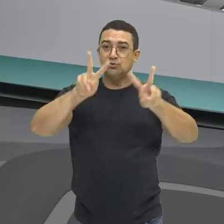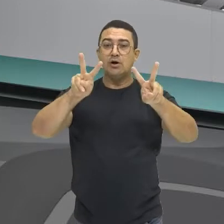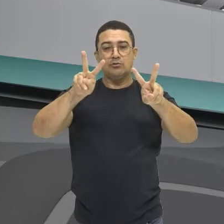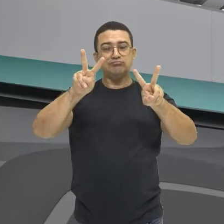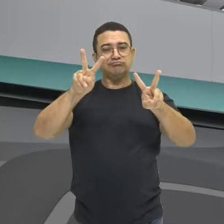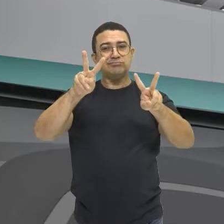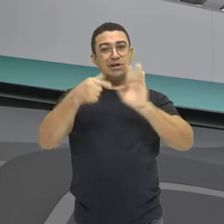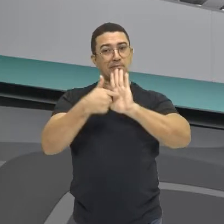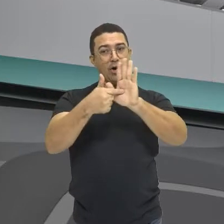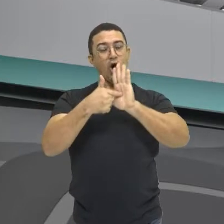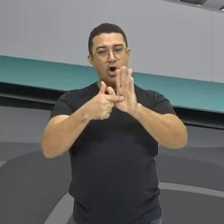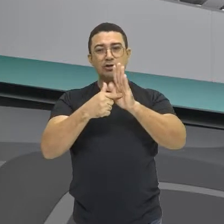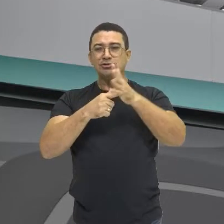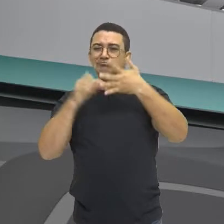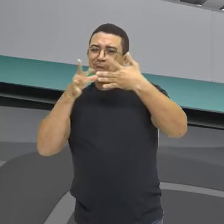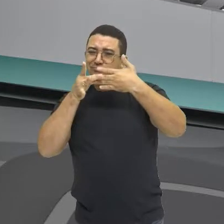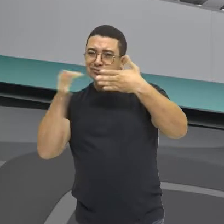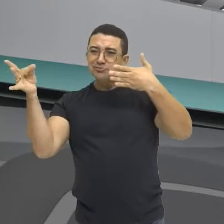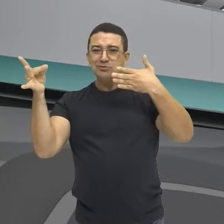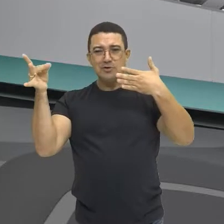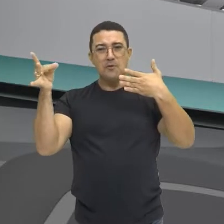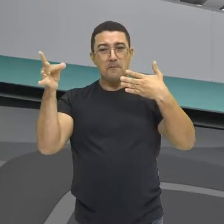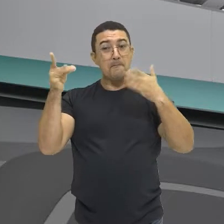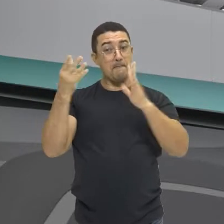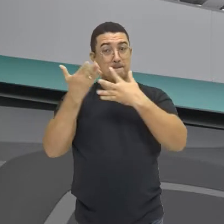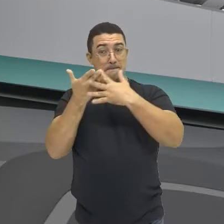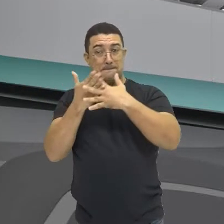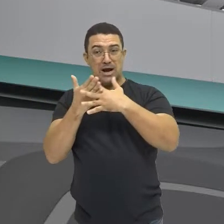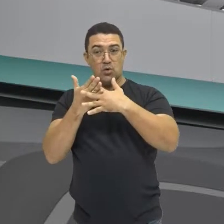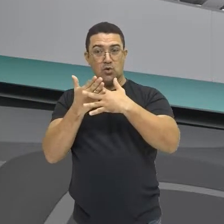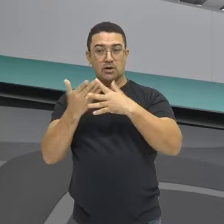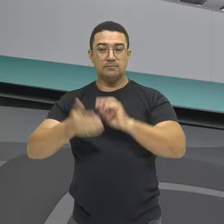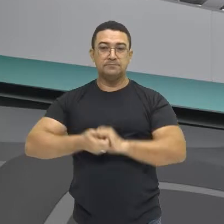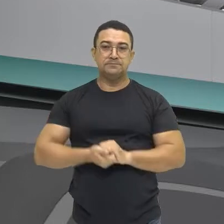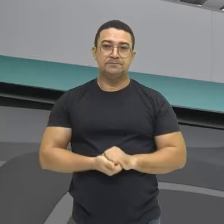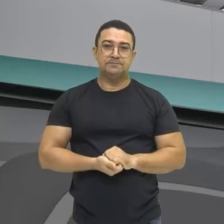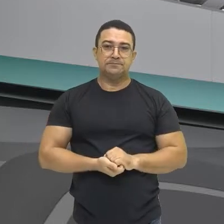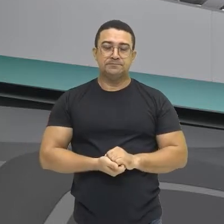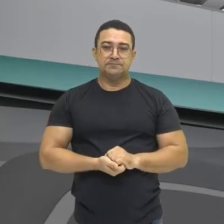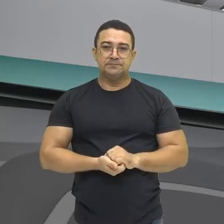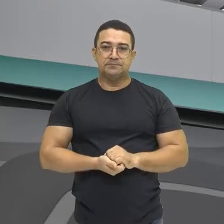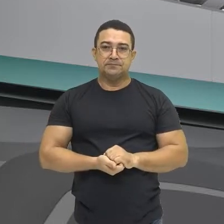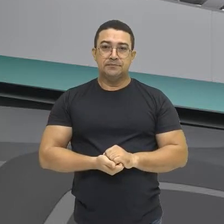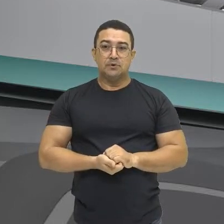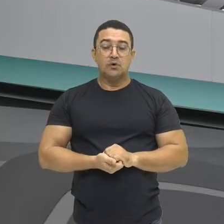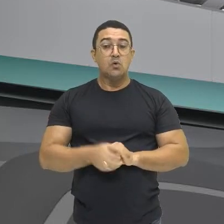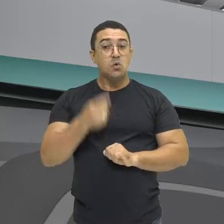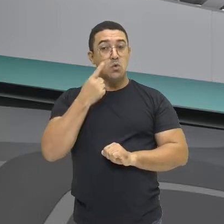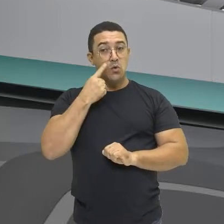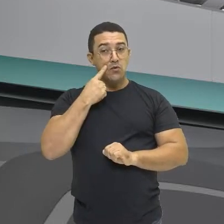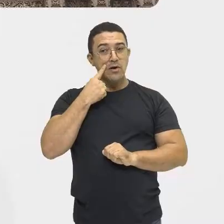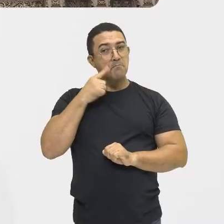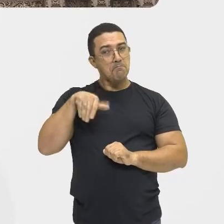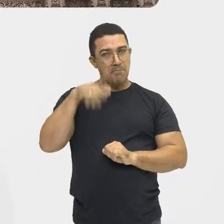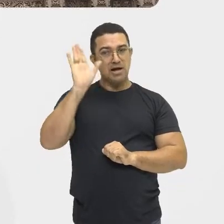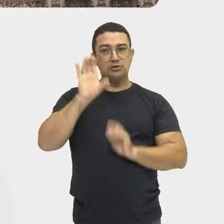essa simbologia barroca, certo? Mas aí, vamos ver mais um conceito sobre o